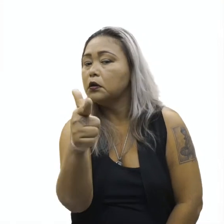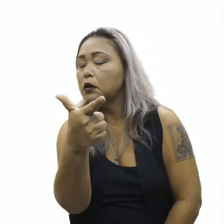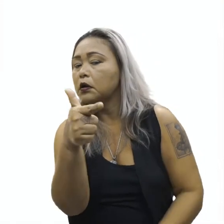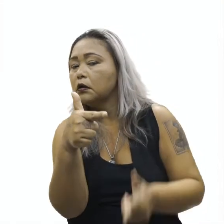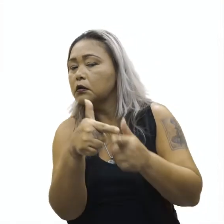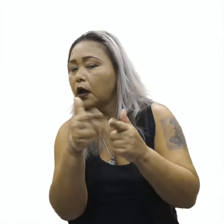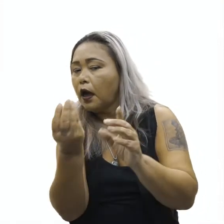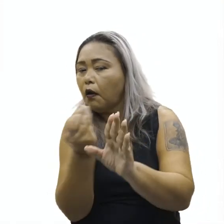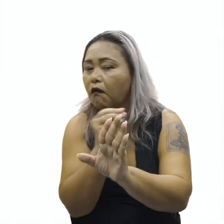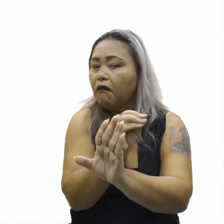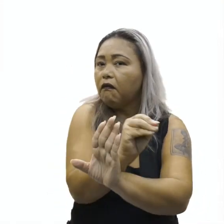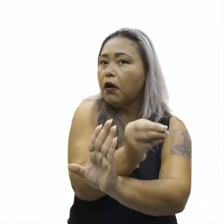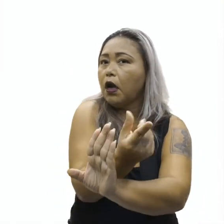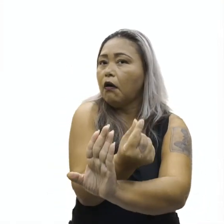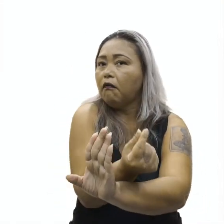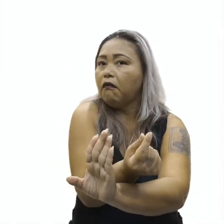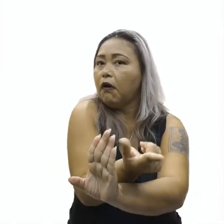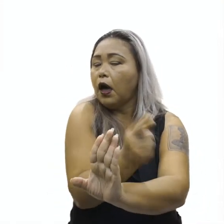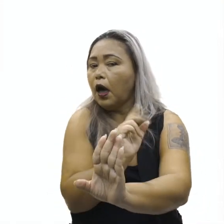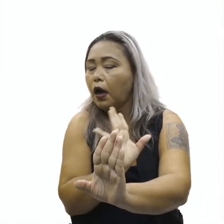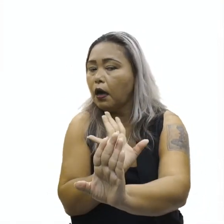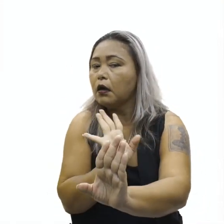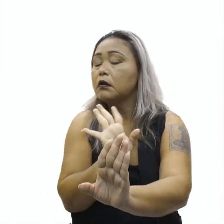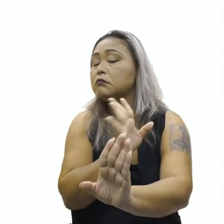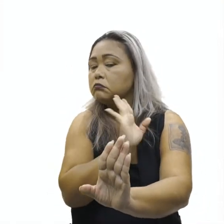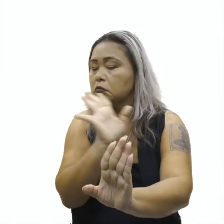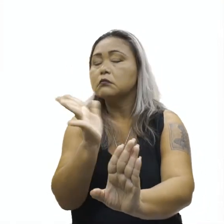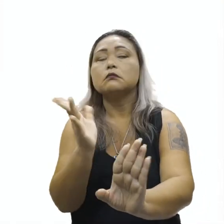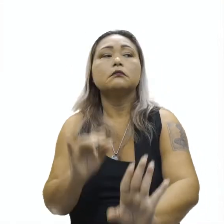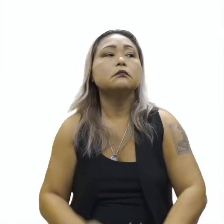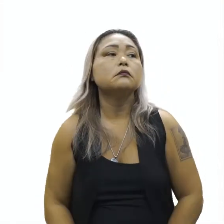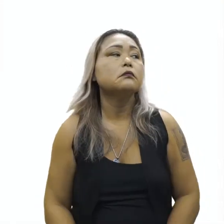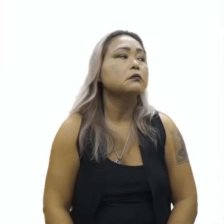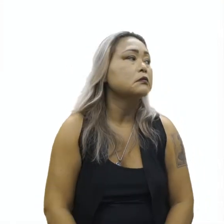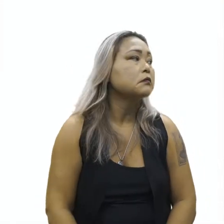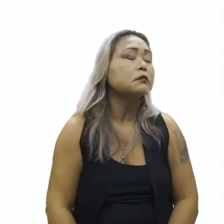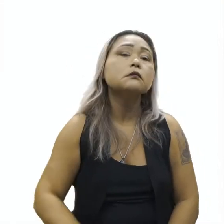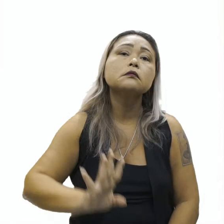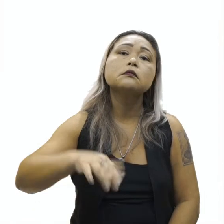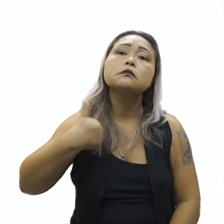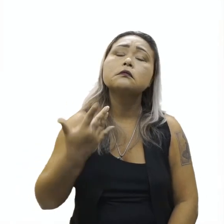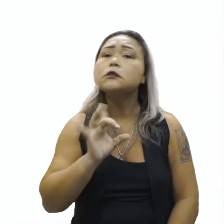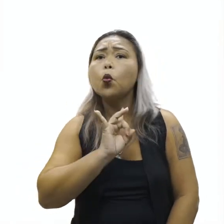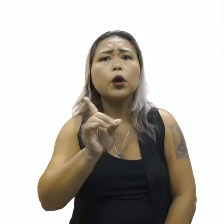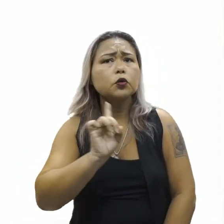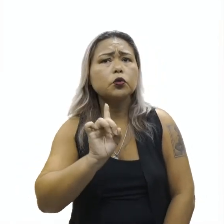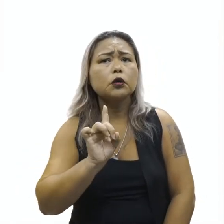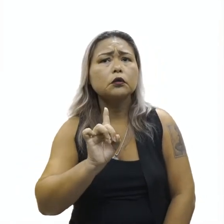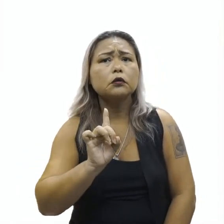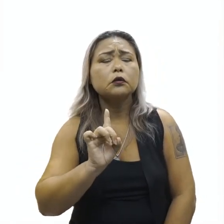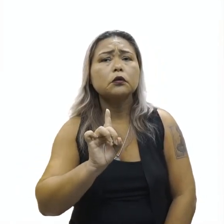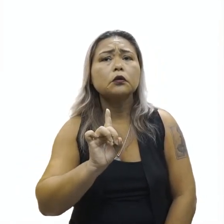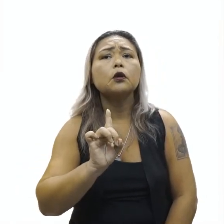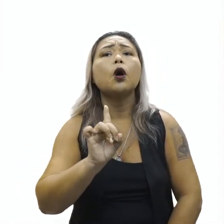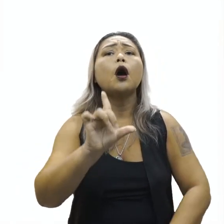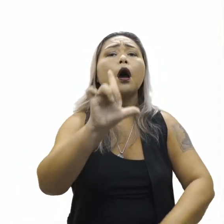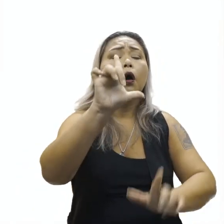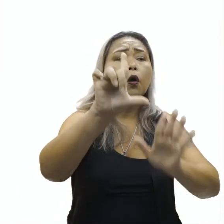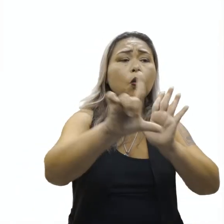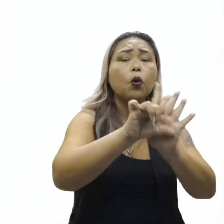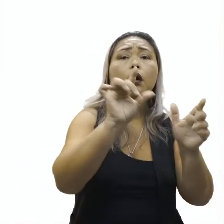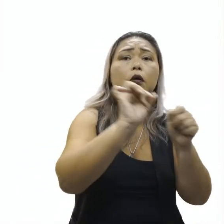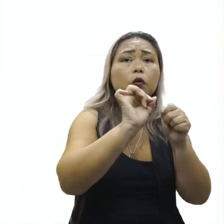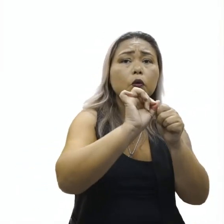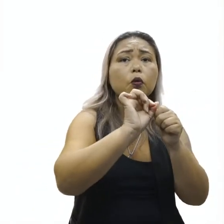de verba, alguma coisa nesse sentido, tá? Só que não é só isso. O legislativo também tem a função